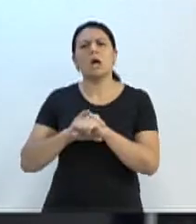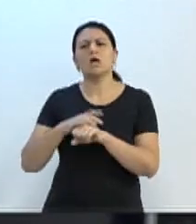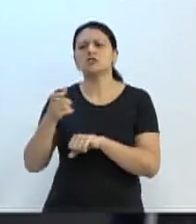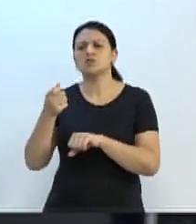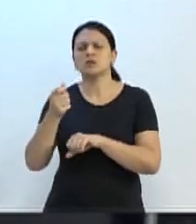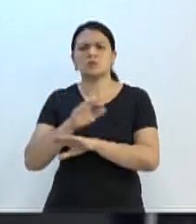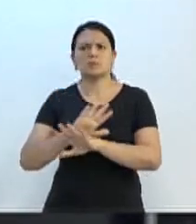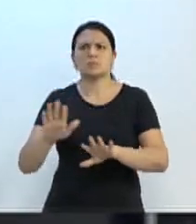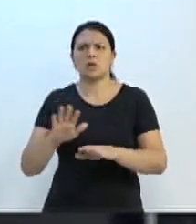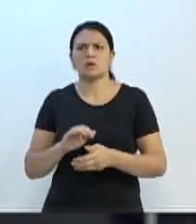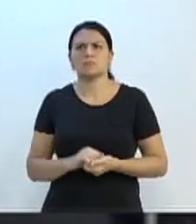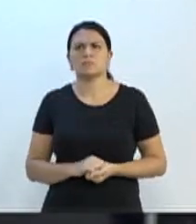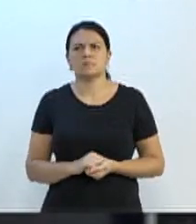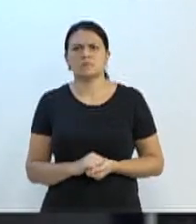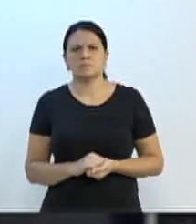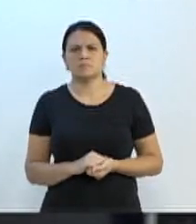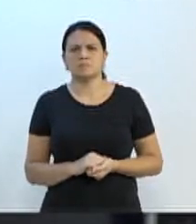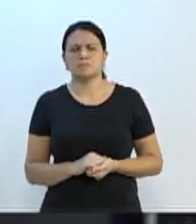está garantido.